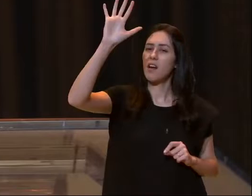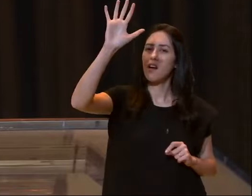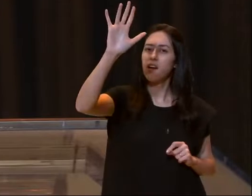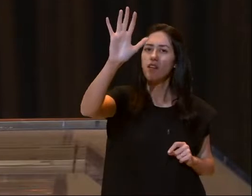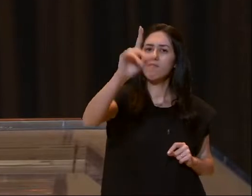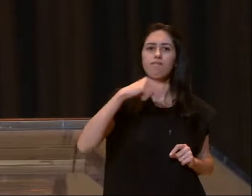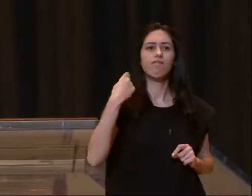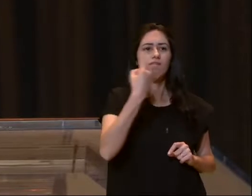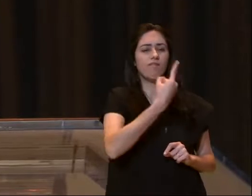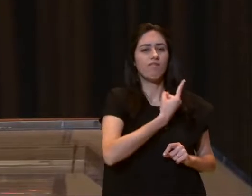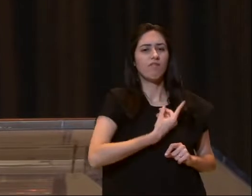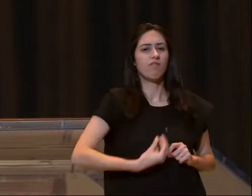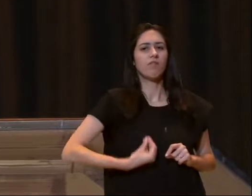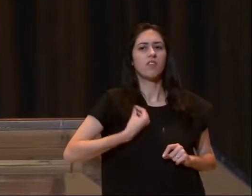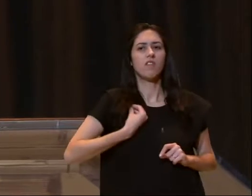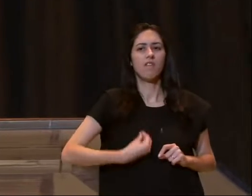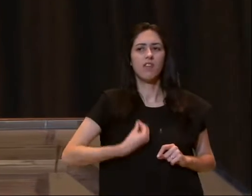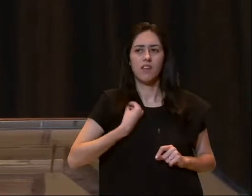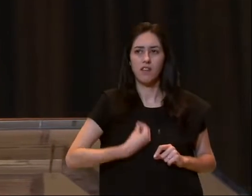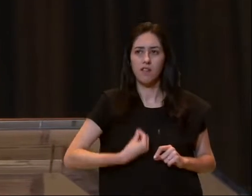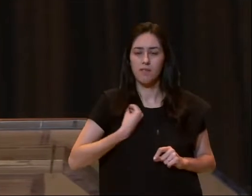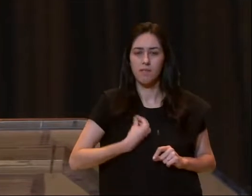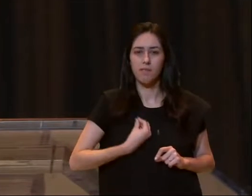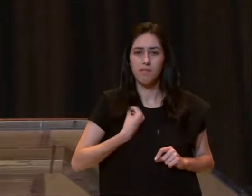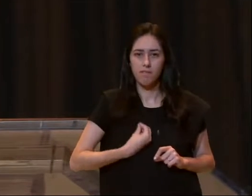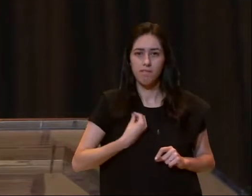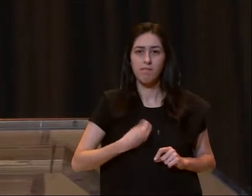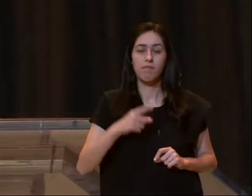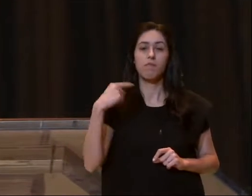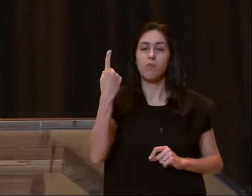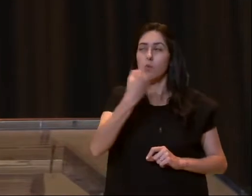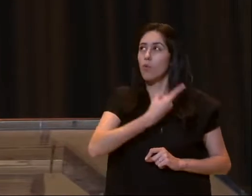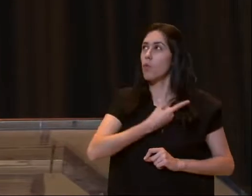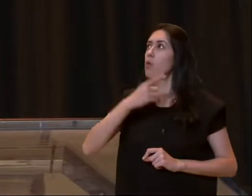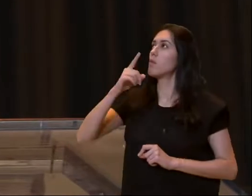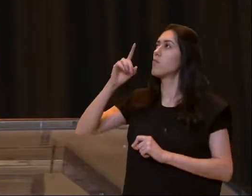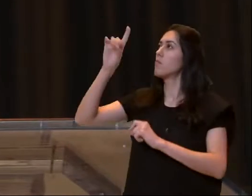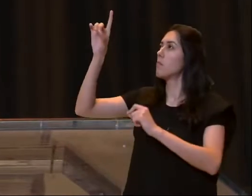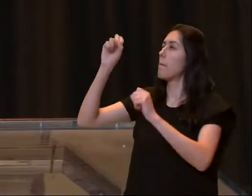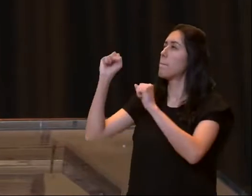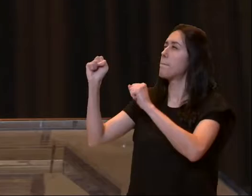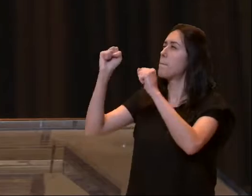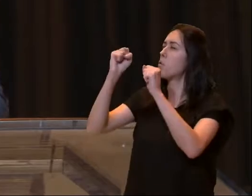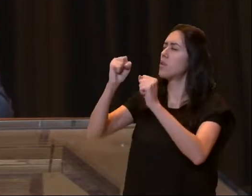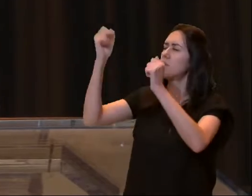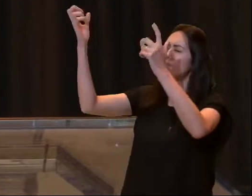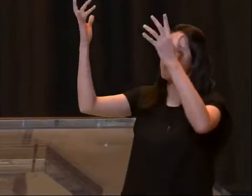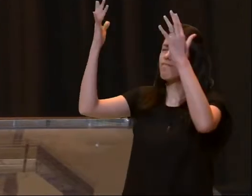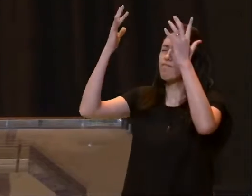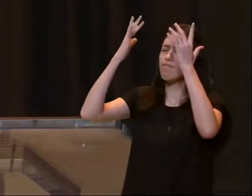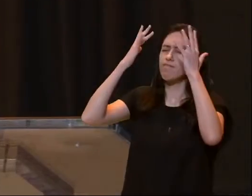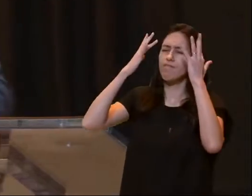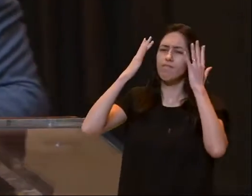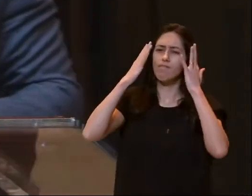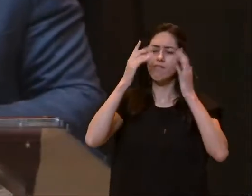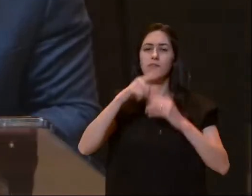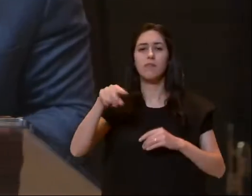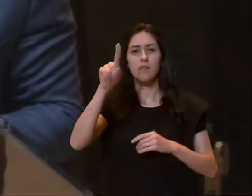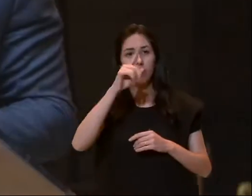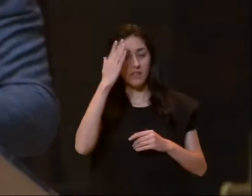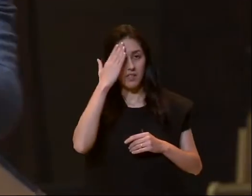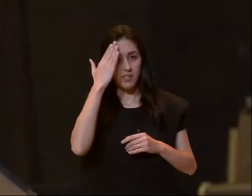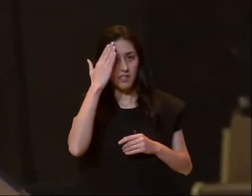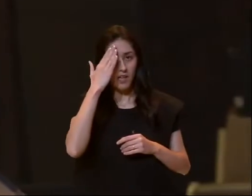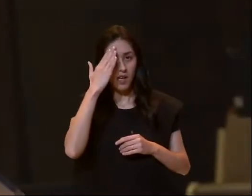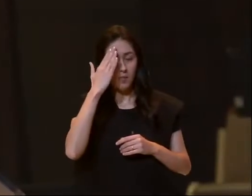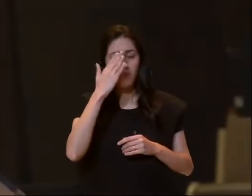a nossa vida e somos empoderados pelo Espírito. Sabe,